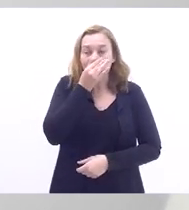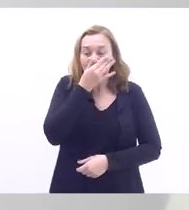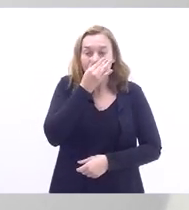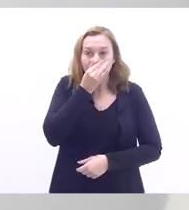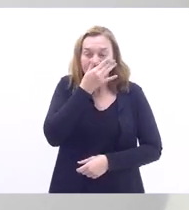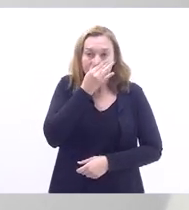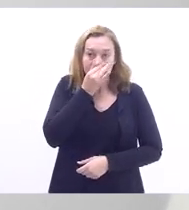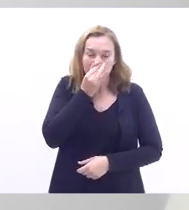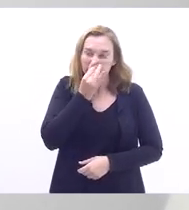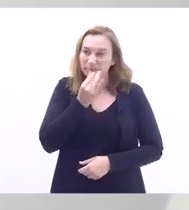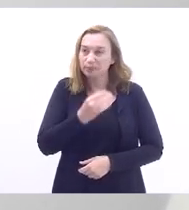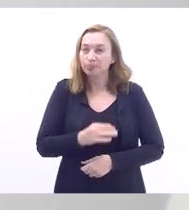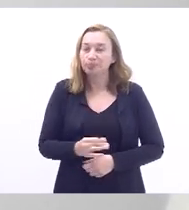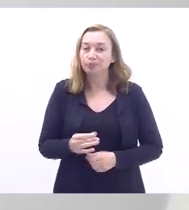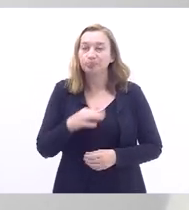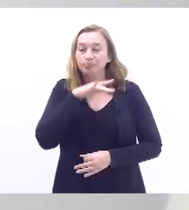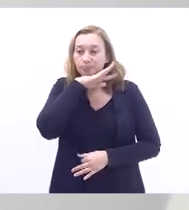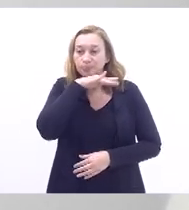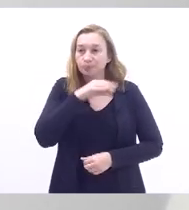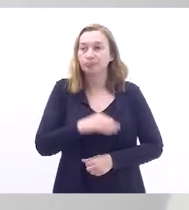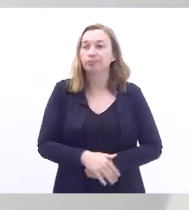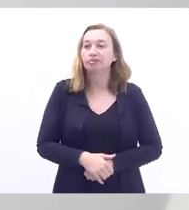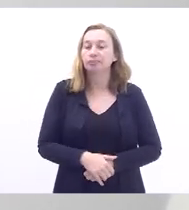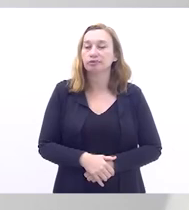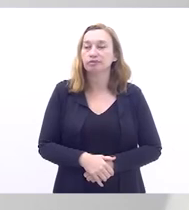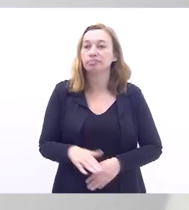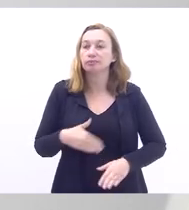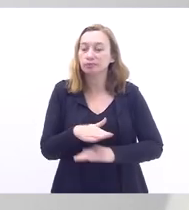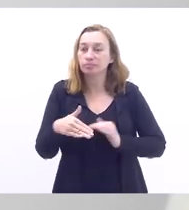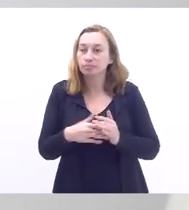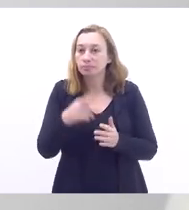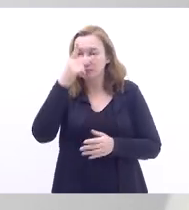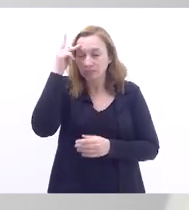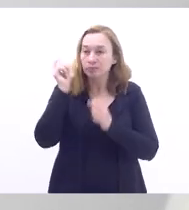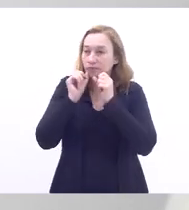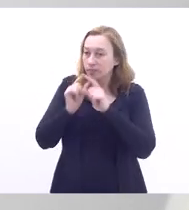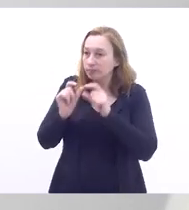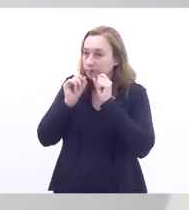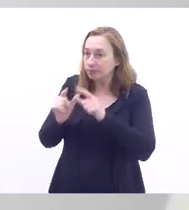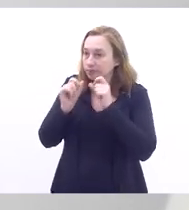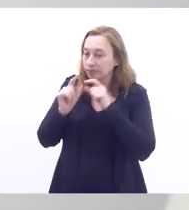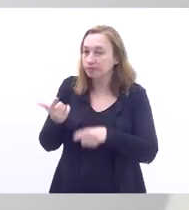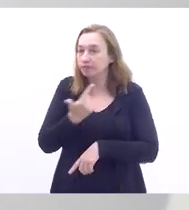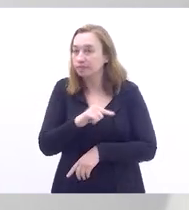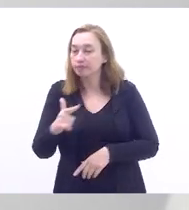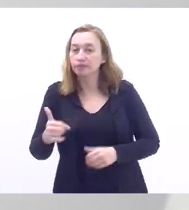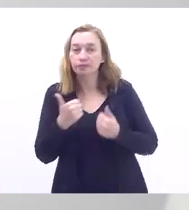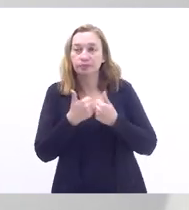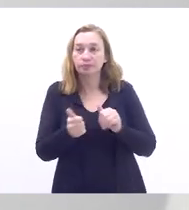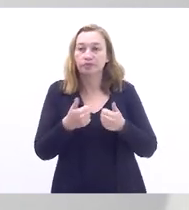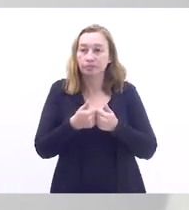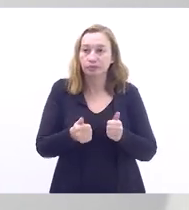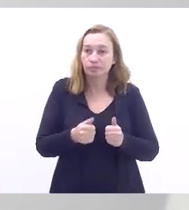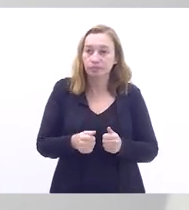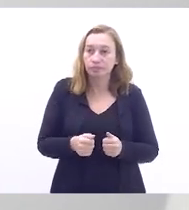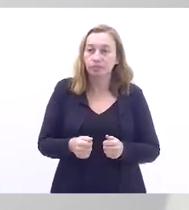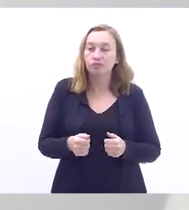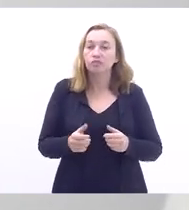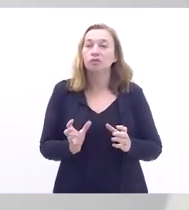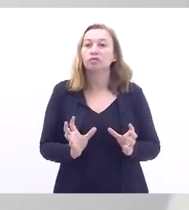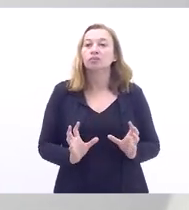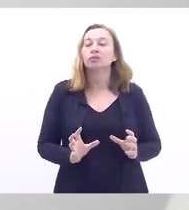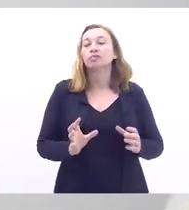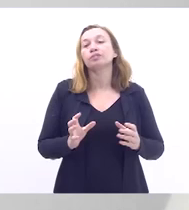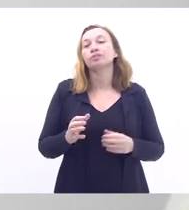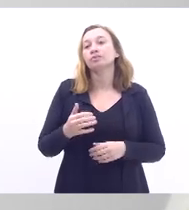aquele foi um desastre e todo mundo criticando que não tem ônibus ou dos homens vou criticando que não tem